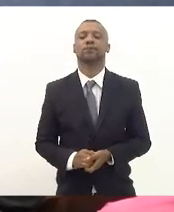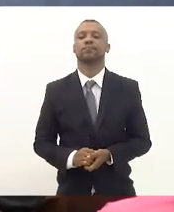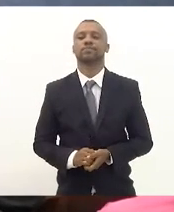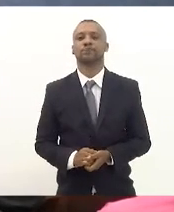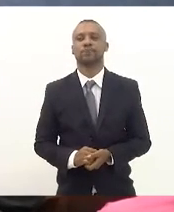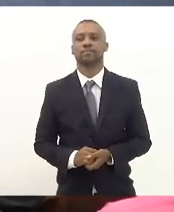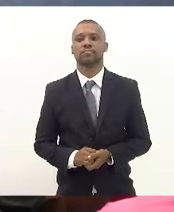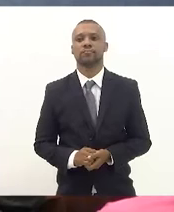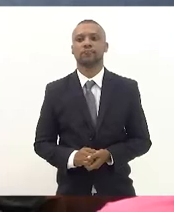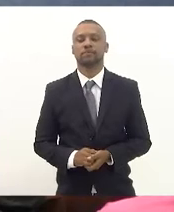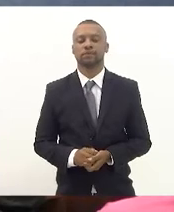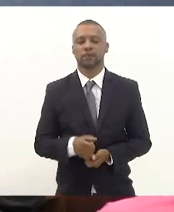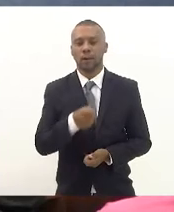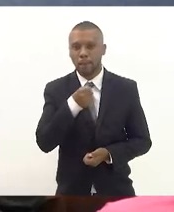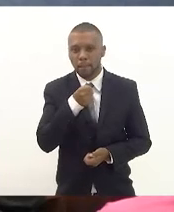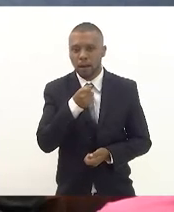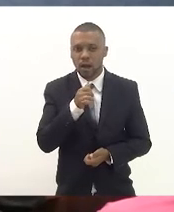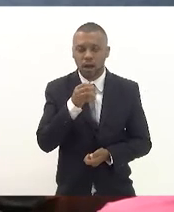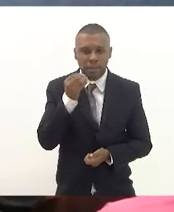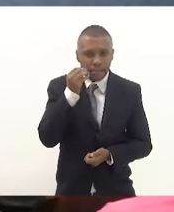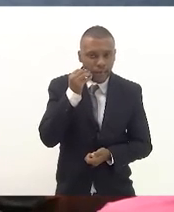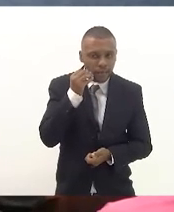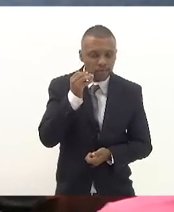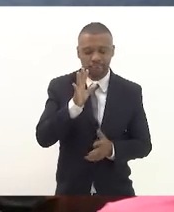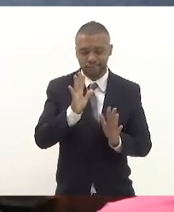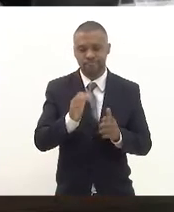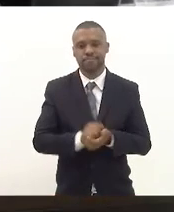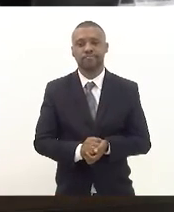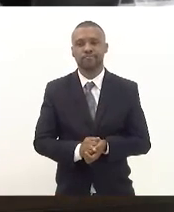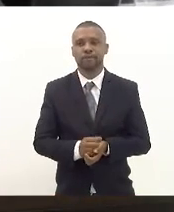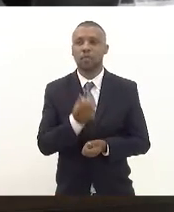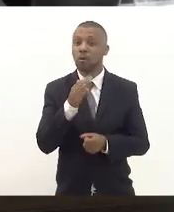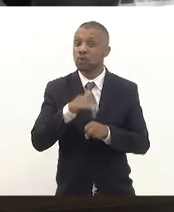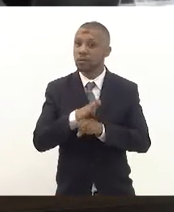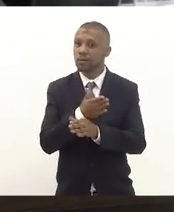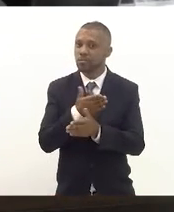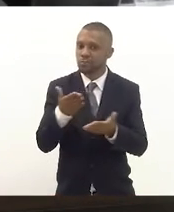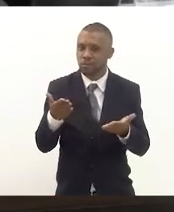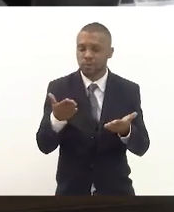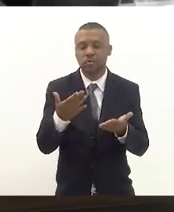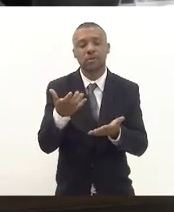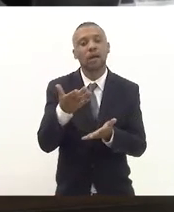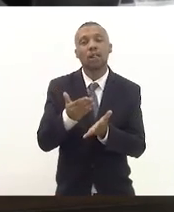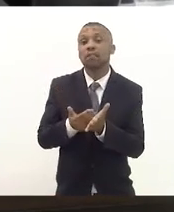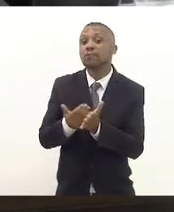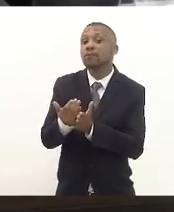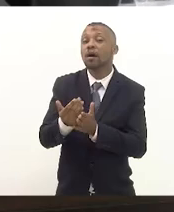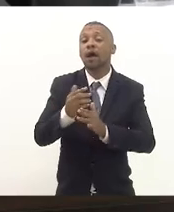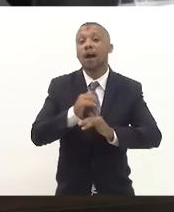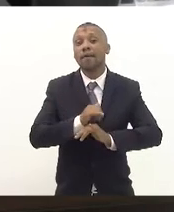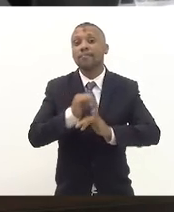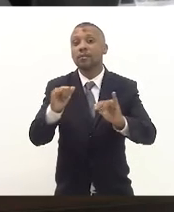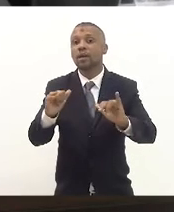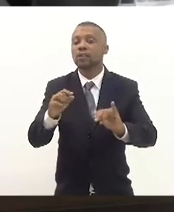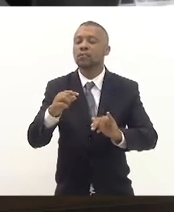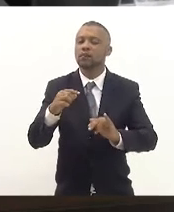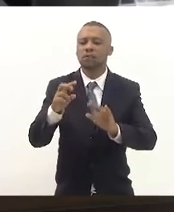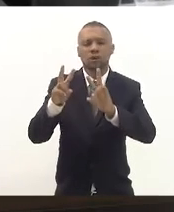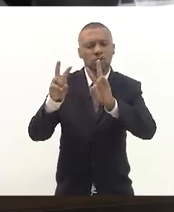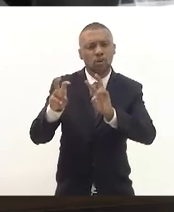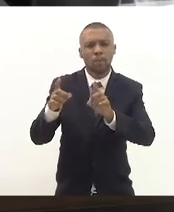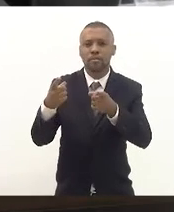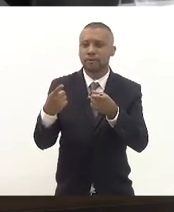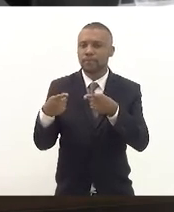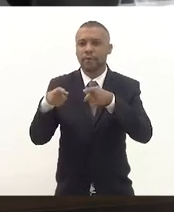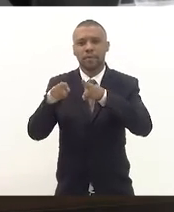oh alô muito boa noite a todos eu vou iniciar Rosenberg registrando a nossa parceria nossa